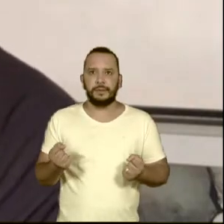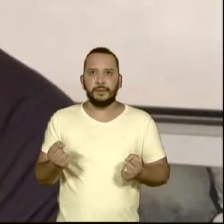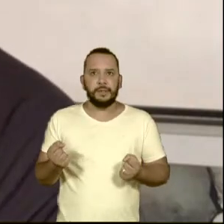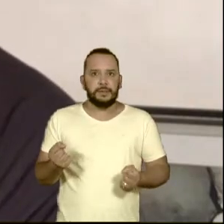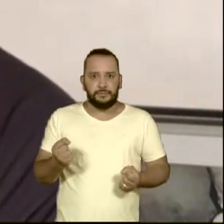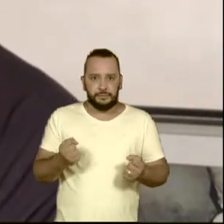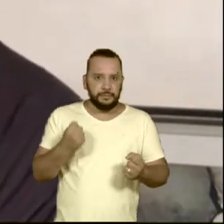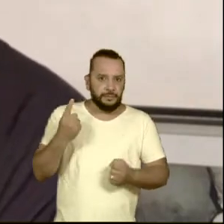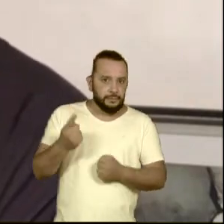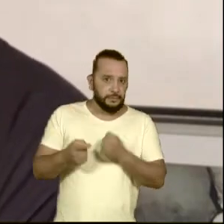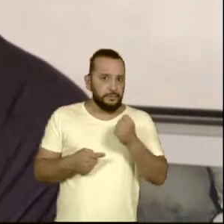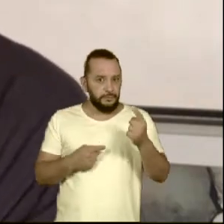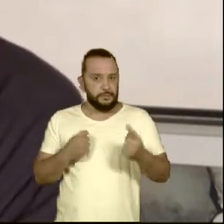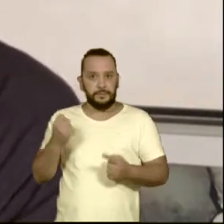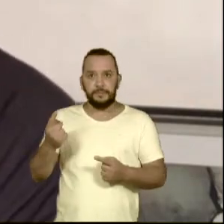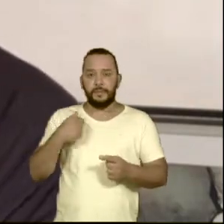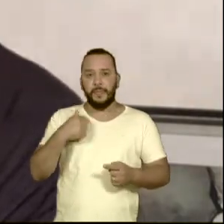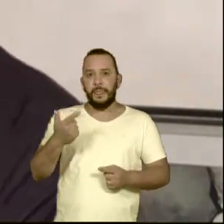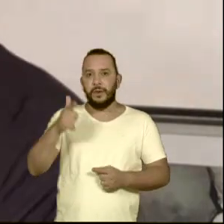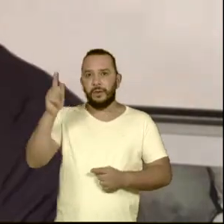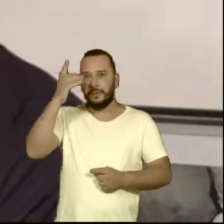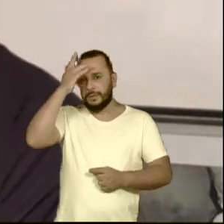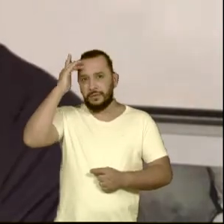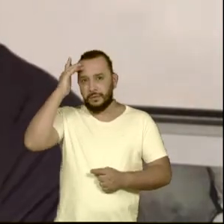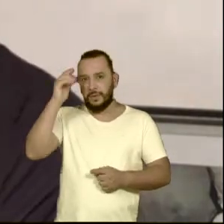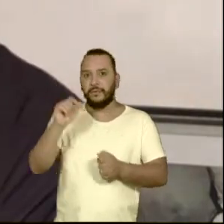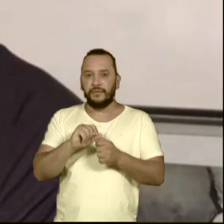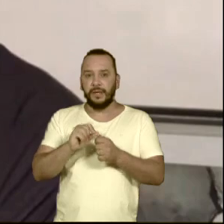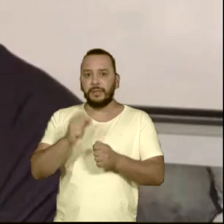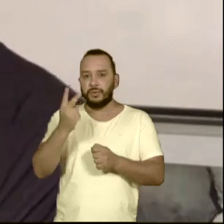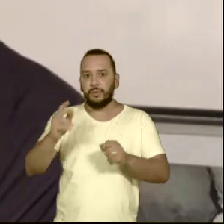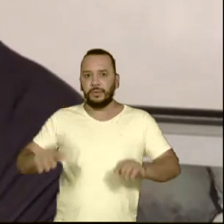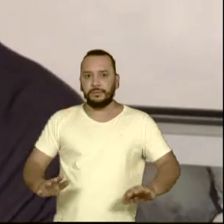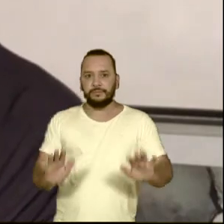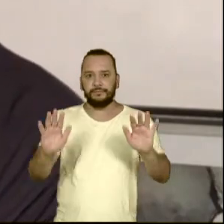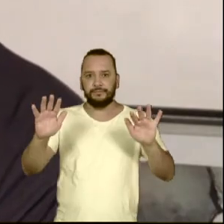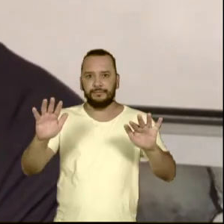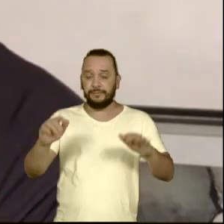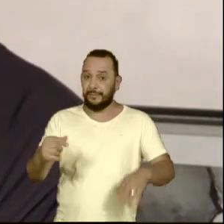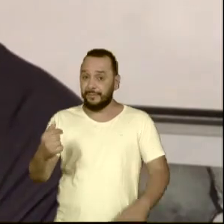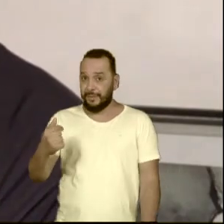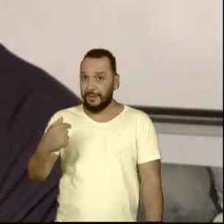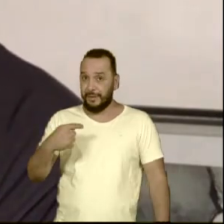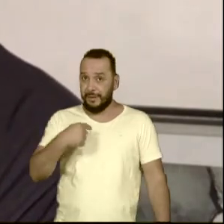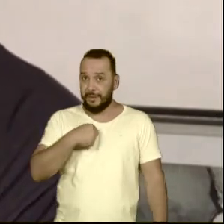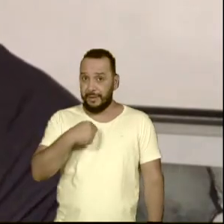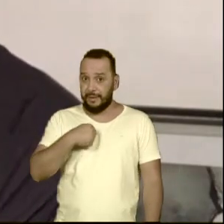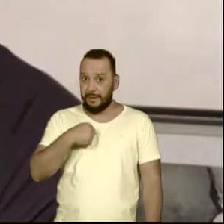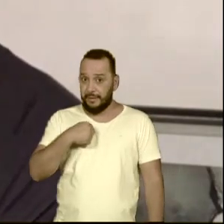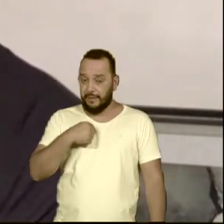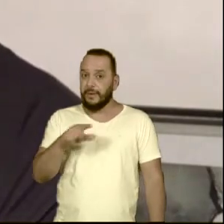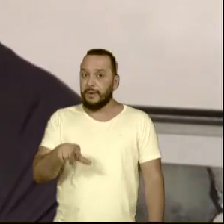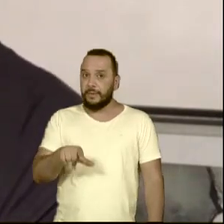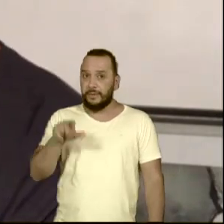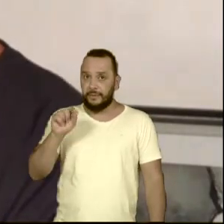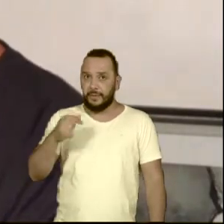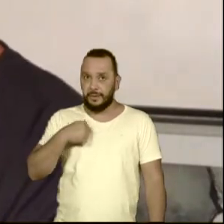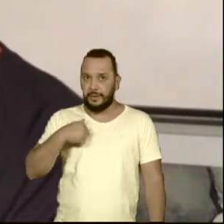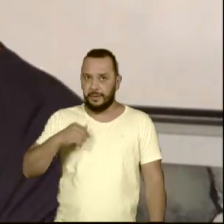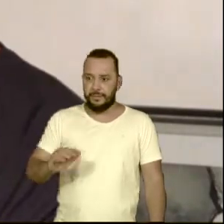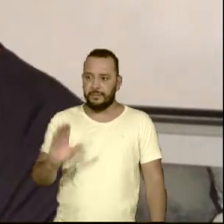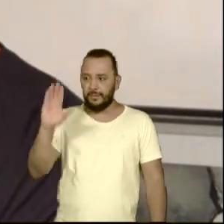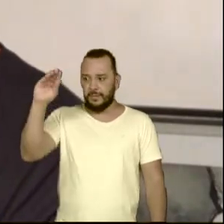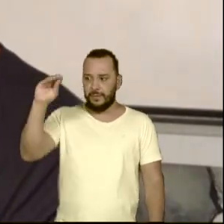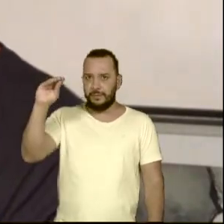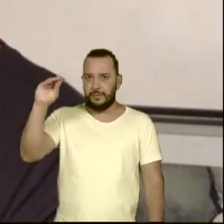alguns casos, a outra pessoa faz até as duas mãos. Eu prefiro, na maioria das vezes, eu